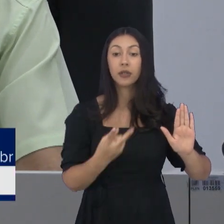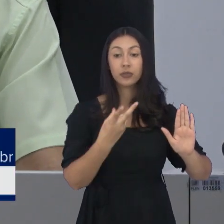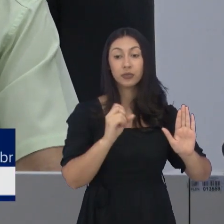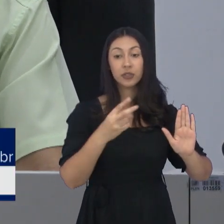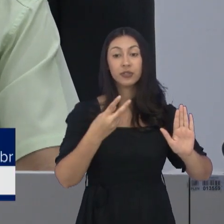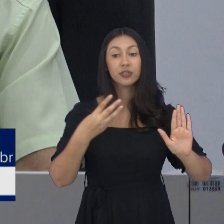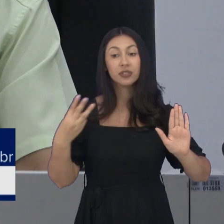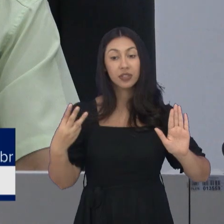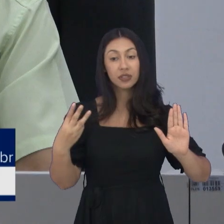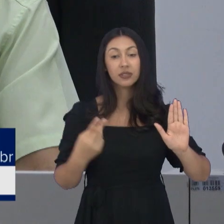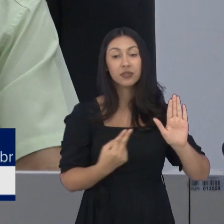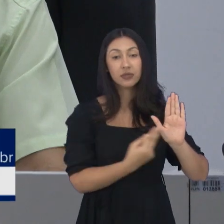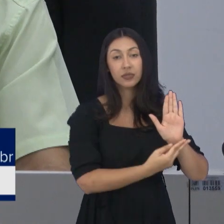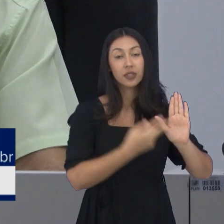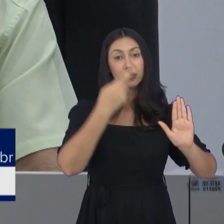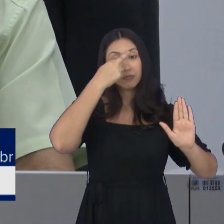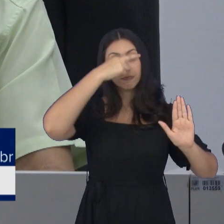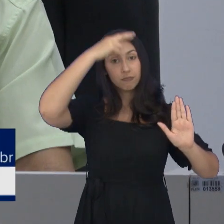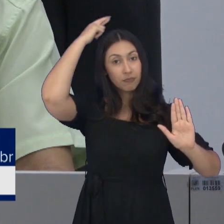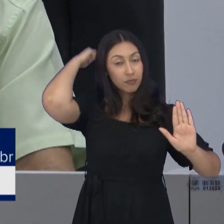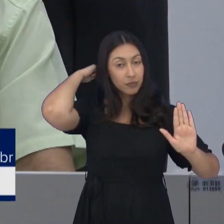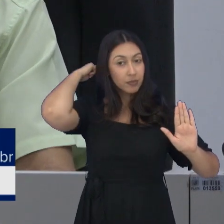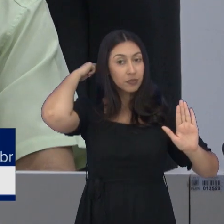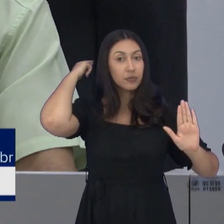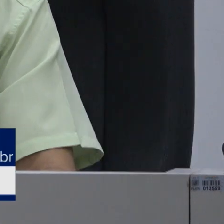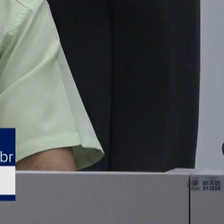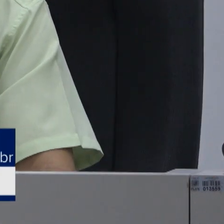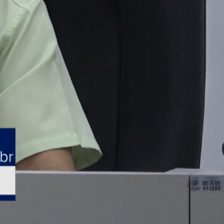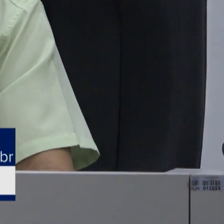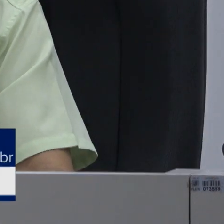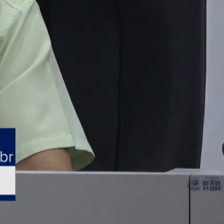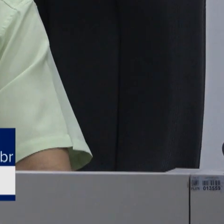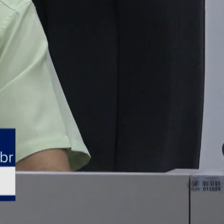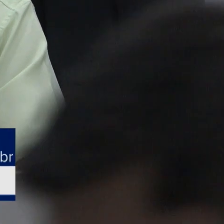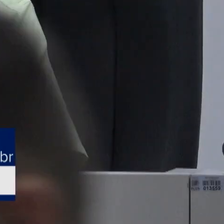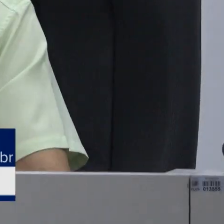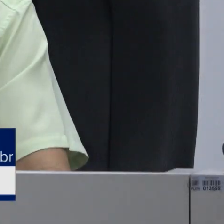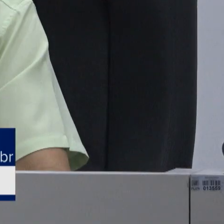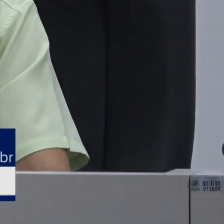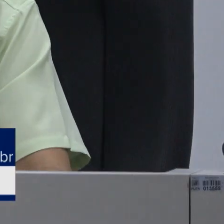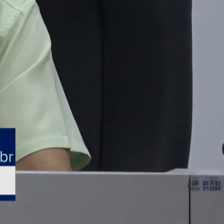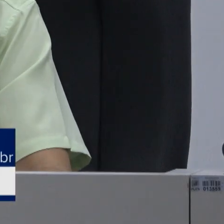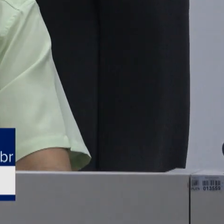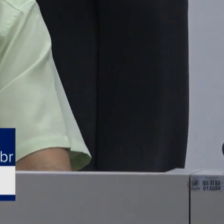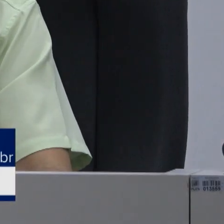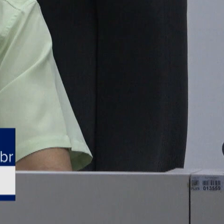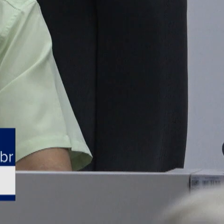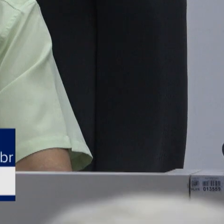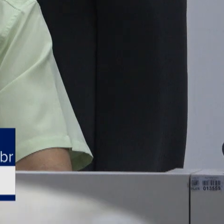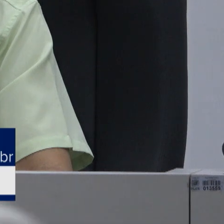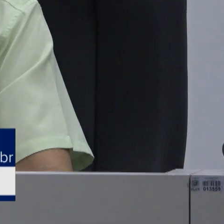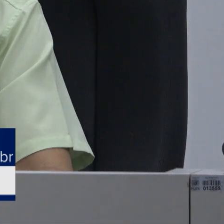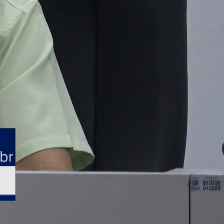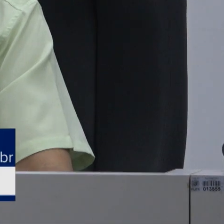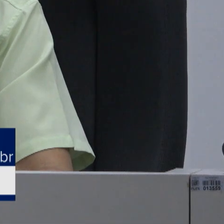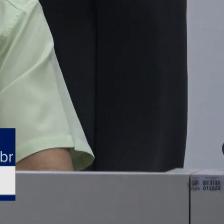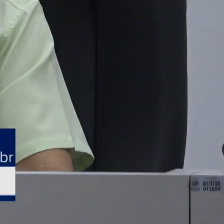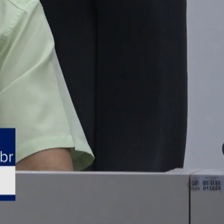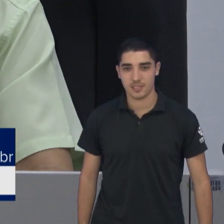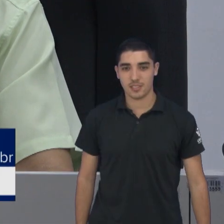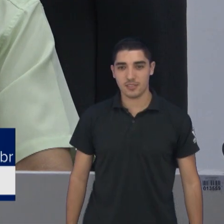399/2023, autoria vereador Robertinho da Padaria, determina que as piscinas e